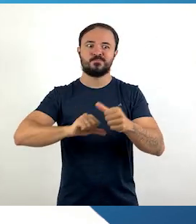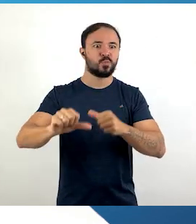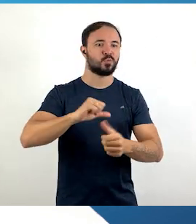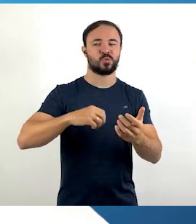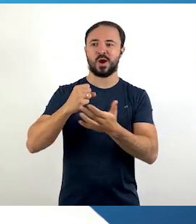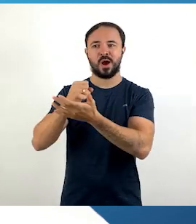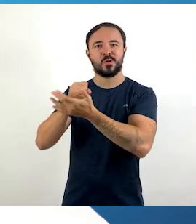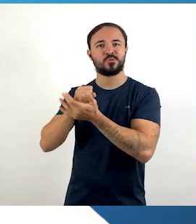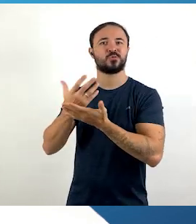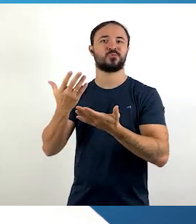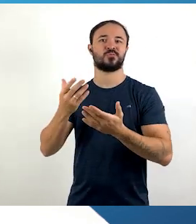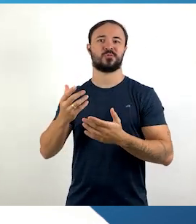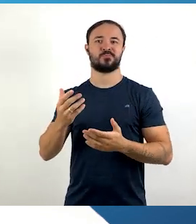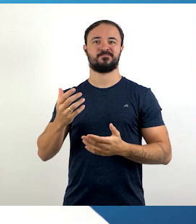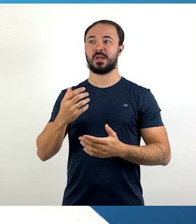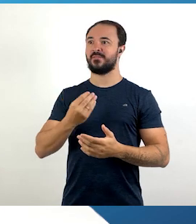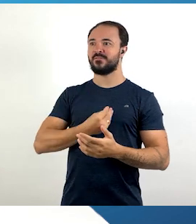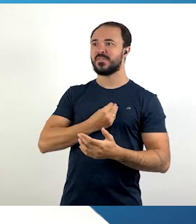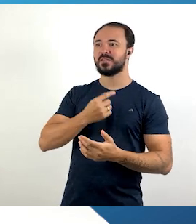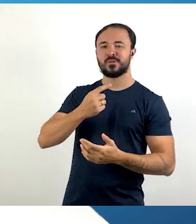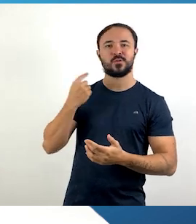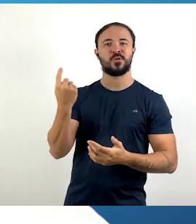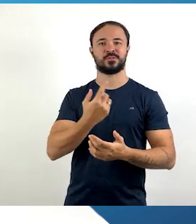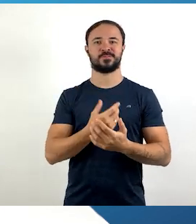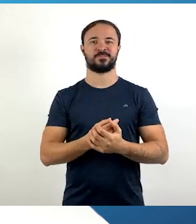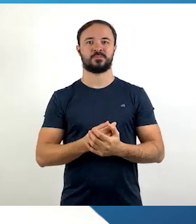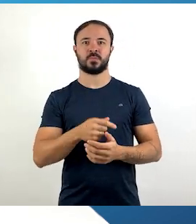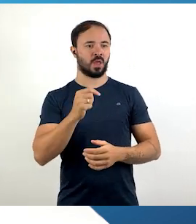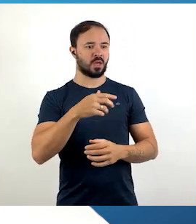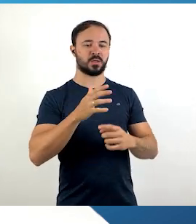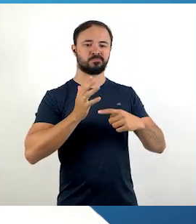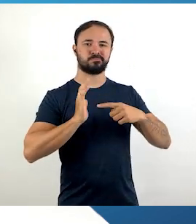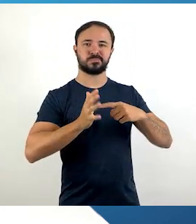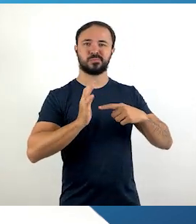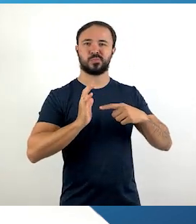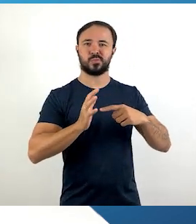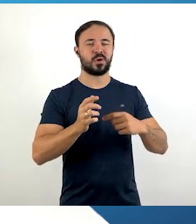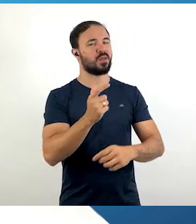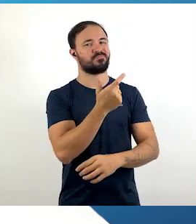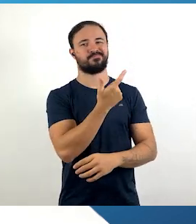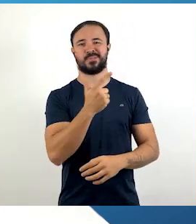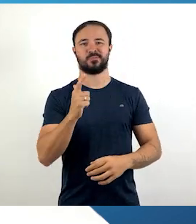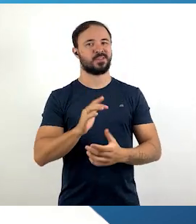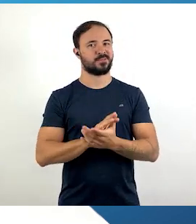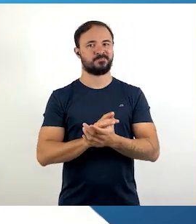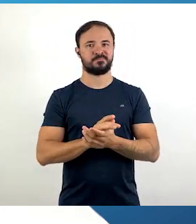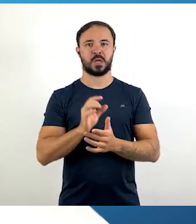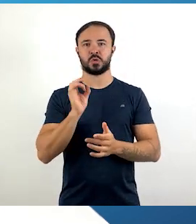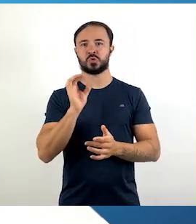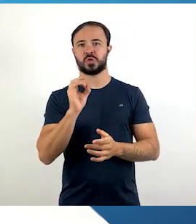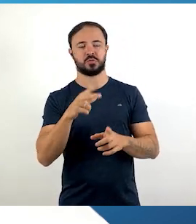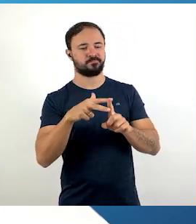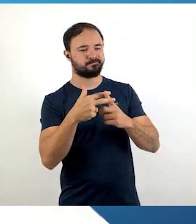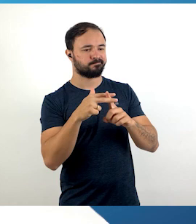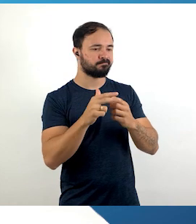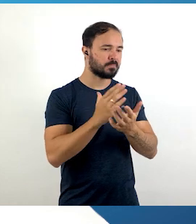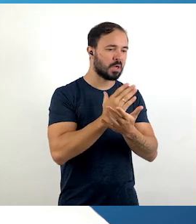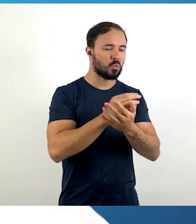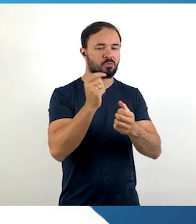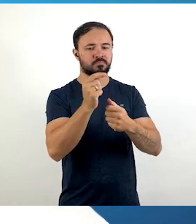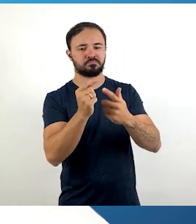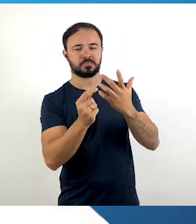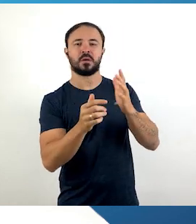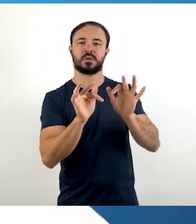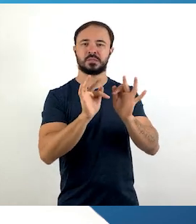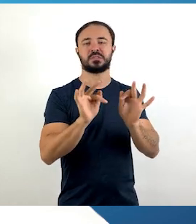vidas também mudassem. Essa estrutura então não utiliza motores ou sensores, ela utiliza apenas peças como engrenagens,